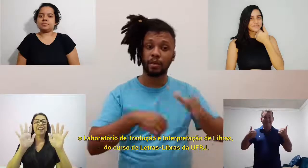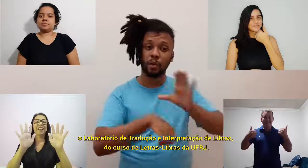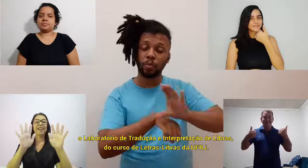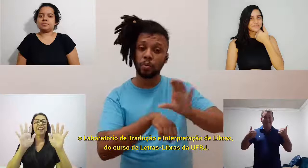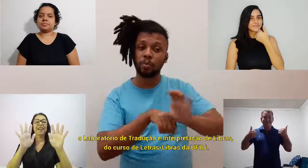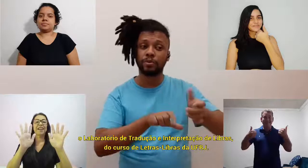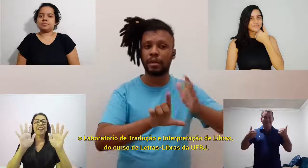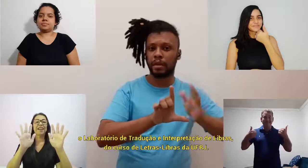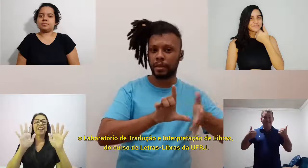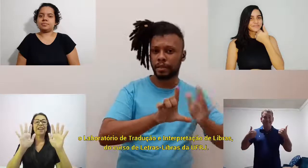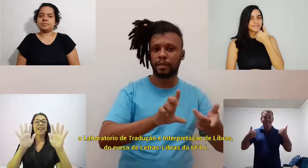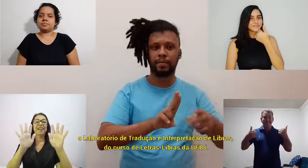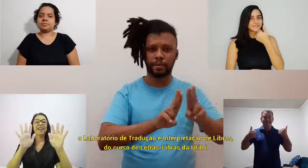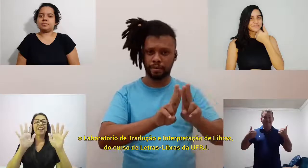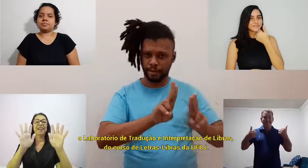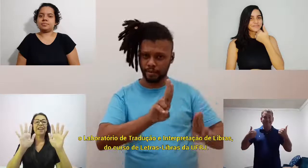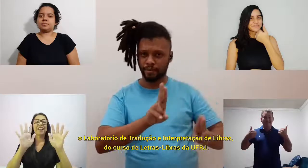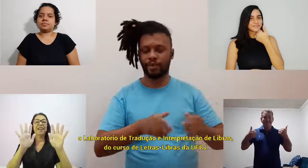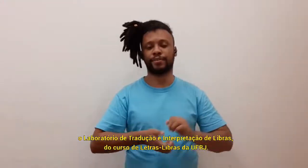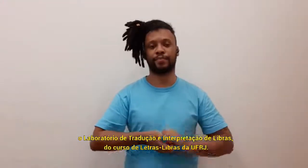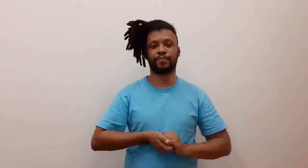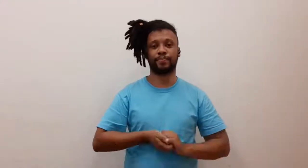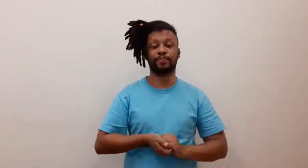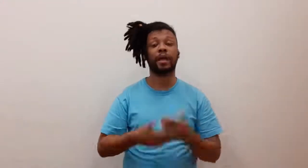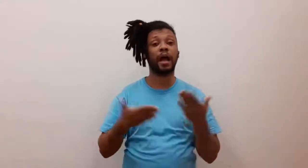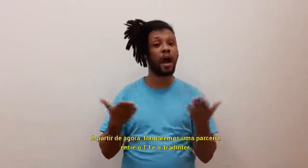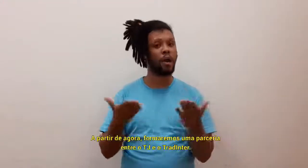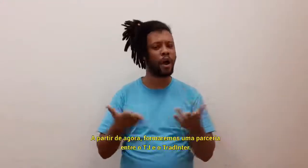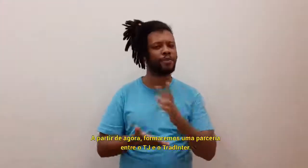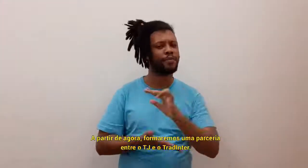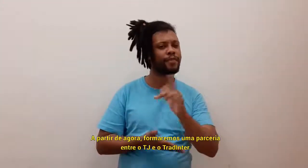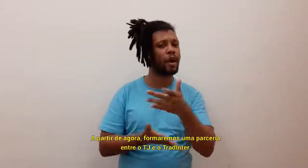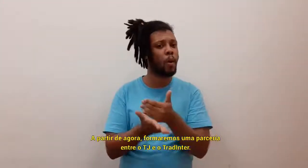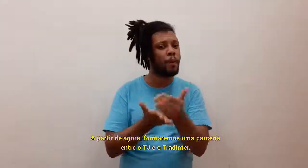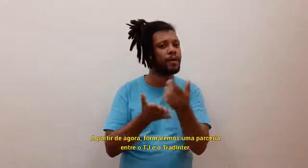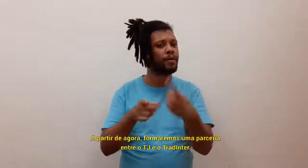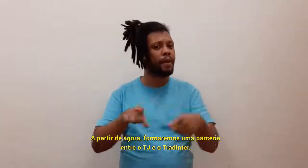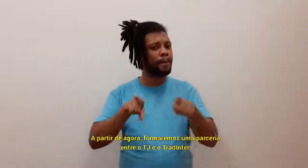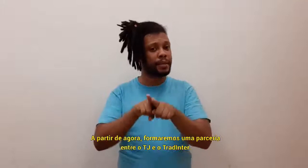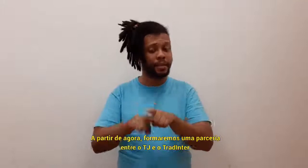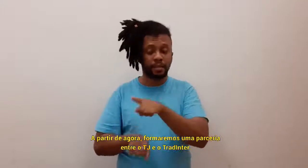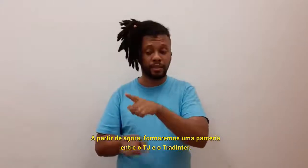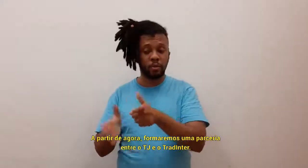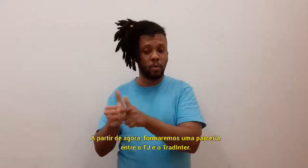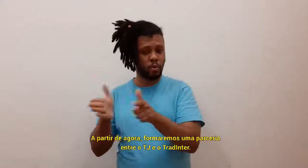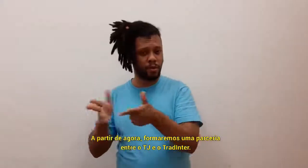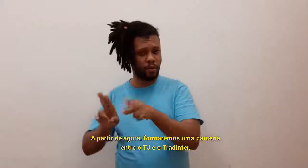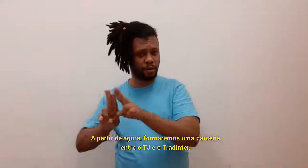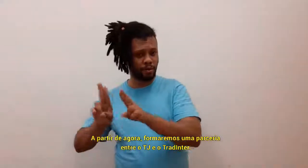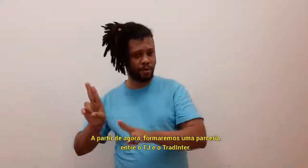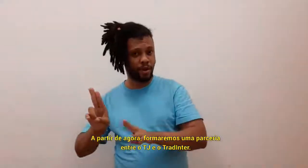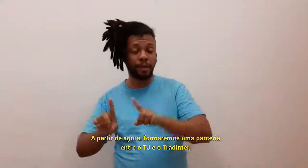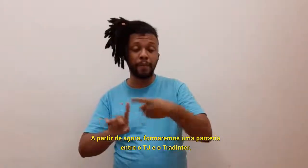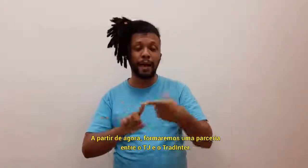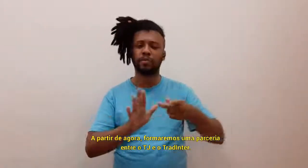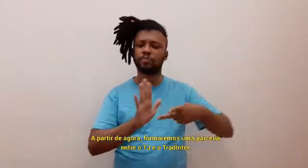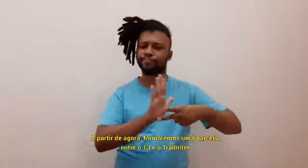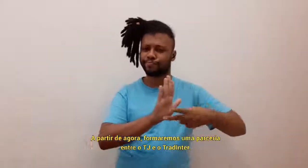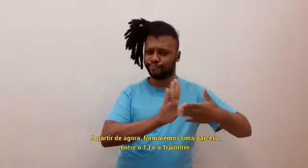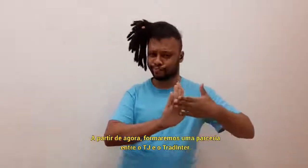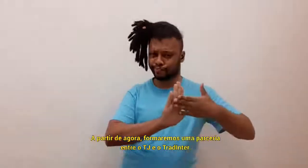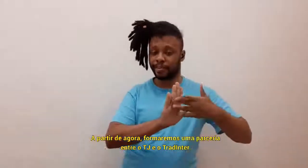do curso de Letras Libras da UFRJ. A partir de agora, formaremos uma parceria entre o TJ